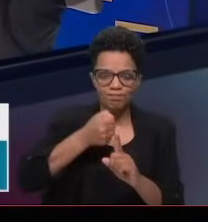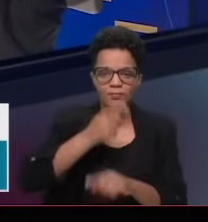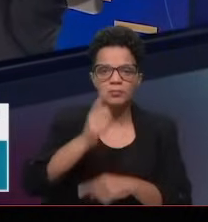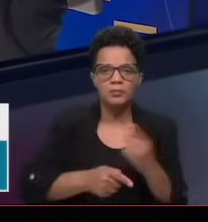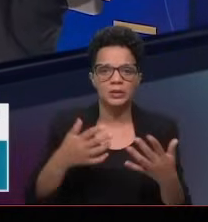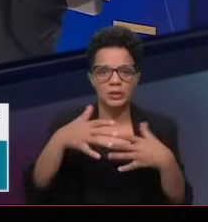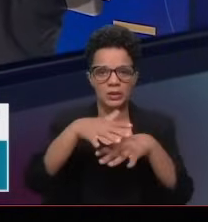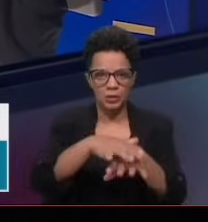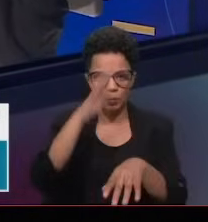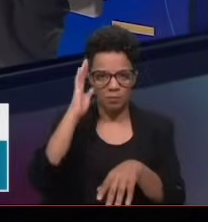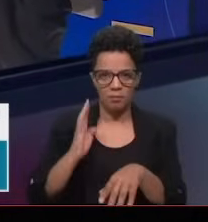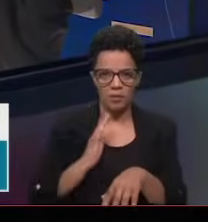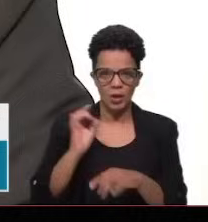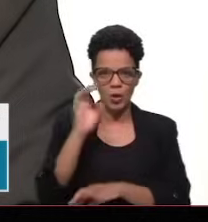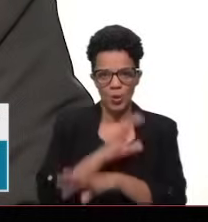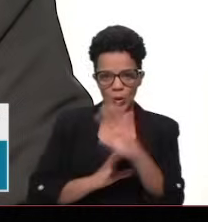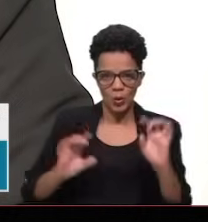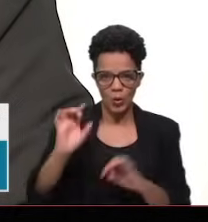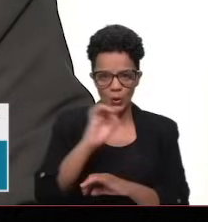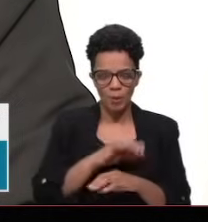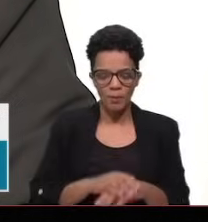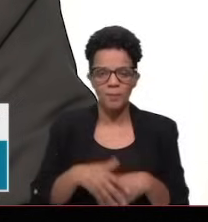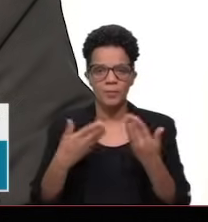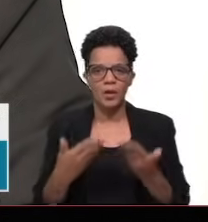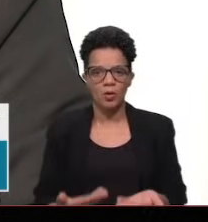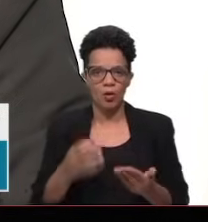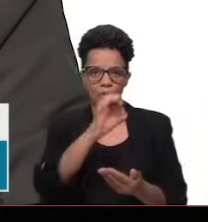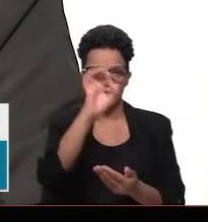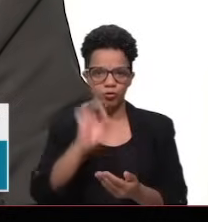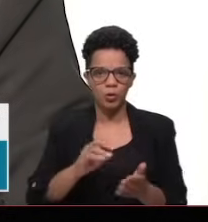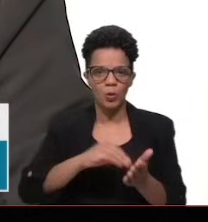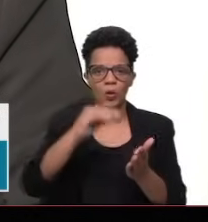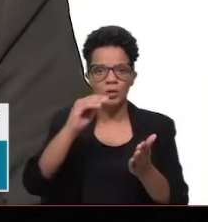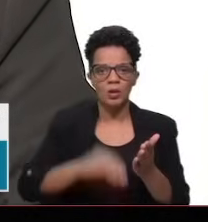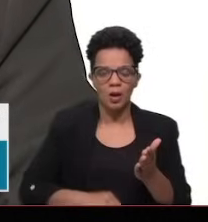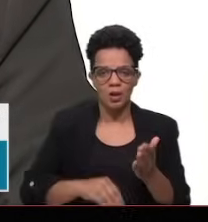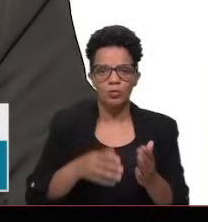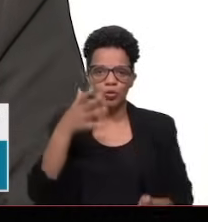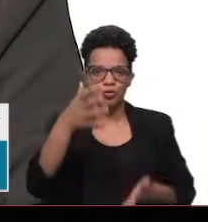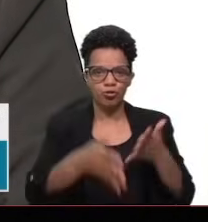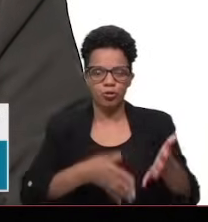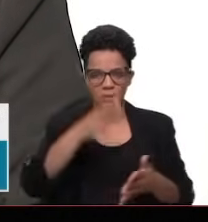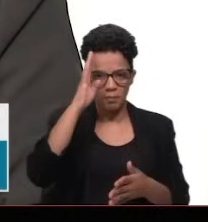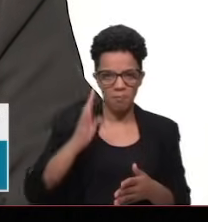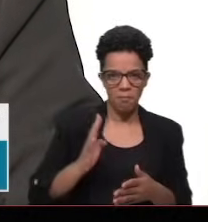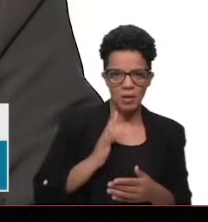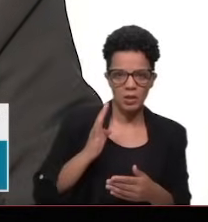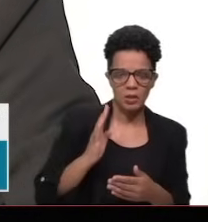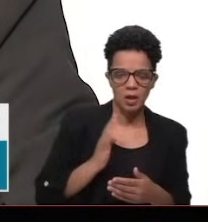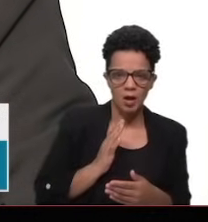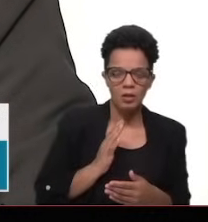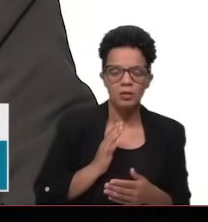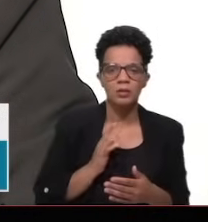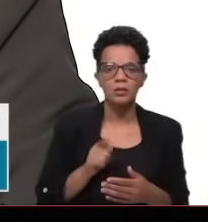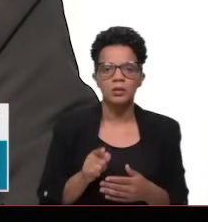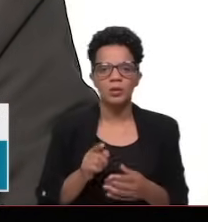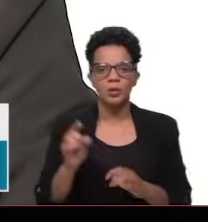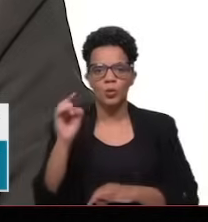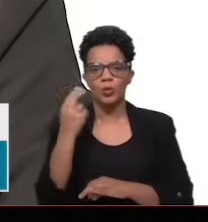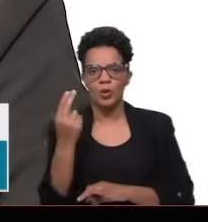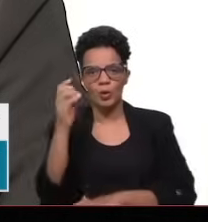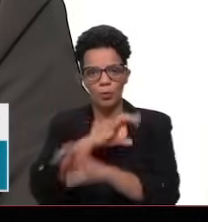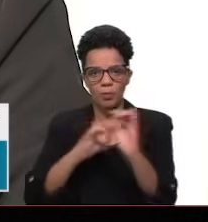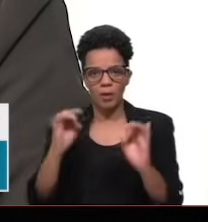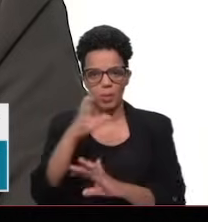em termos militares europeus neste momento a percentagem de contratos que é feitos da indústria militar e integrar un europeia é muito